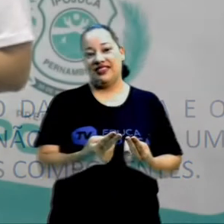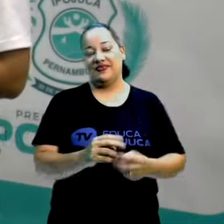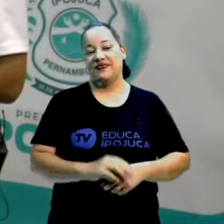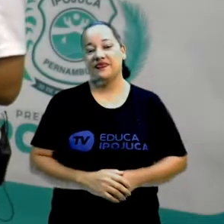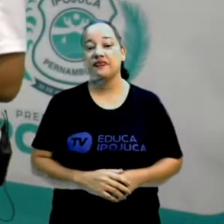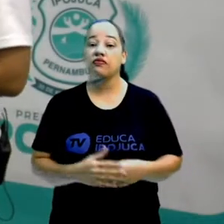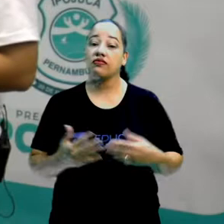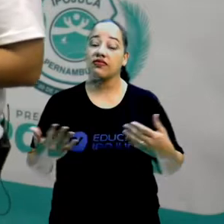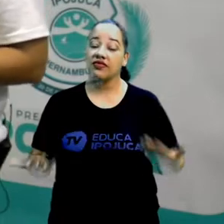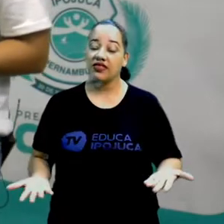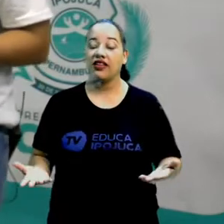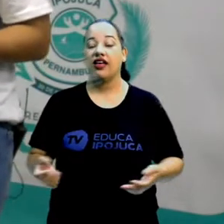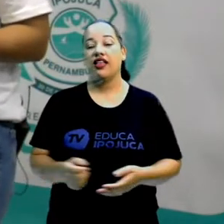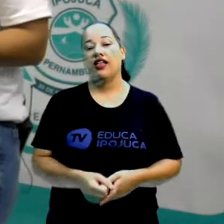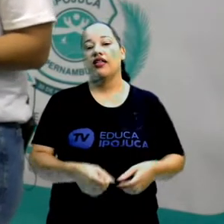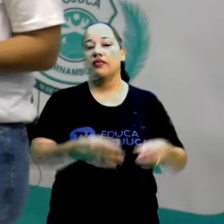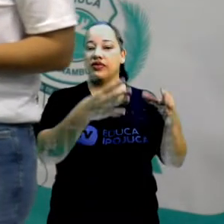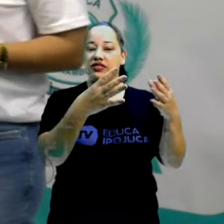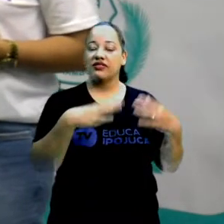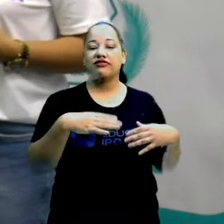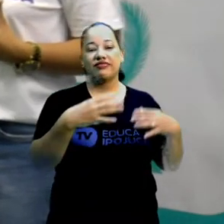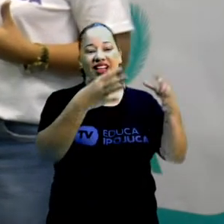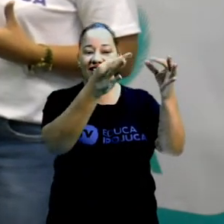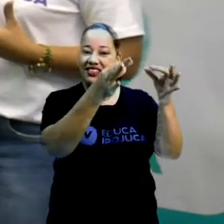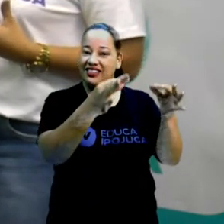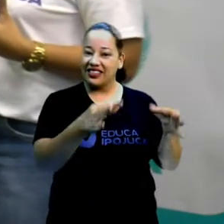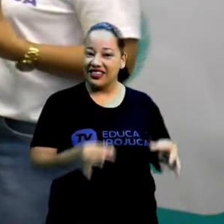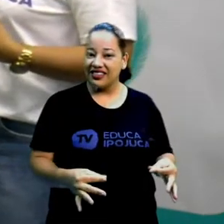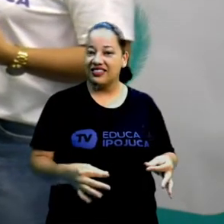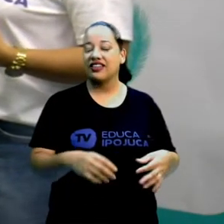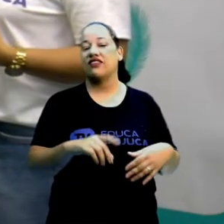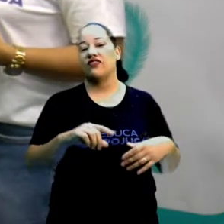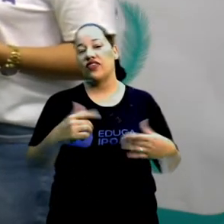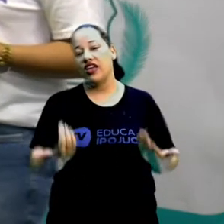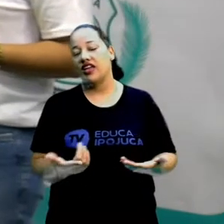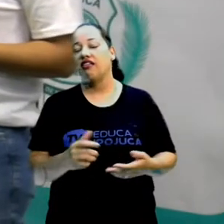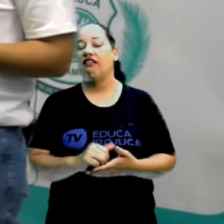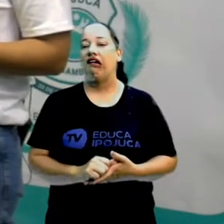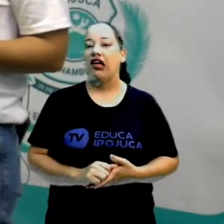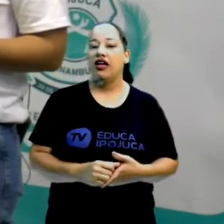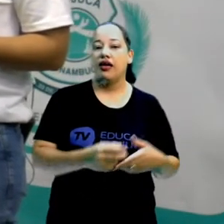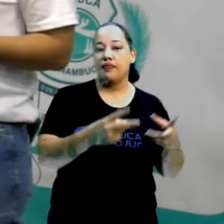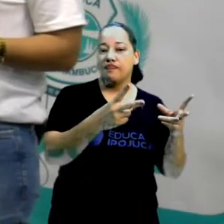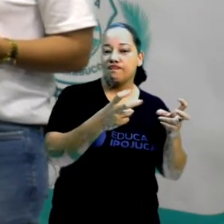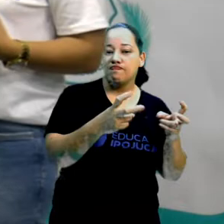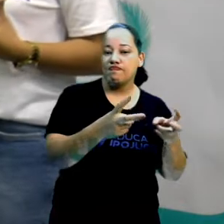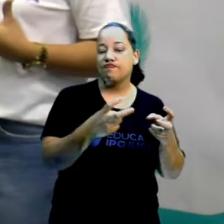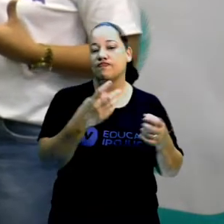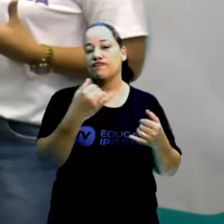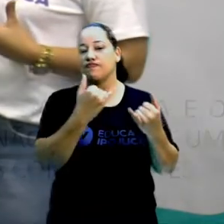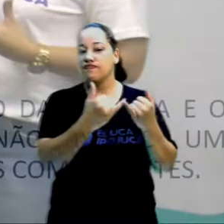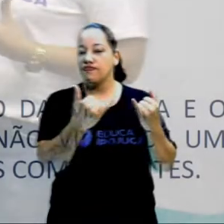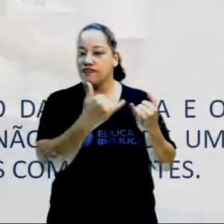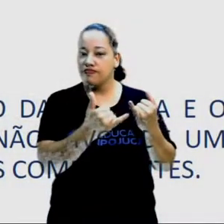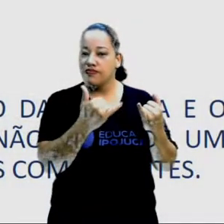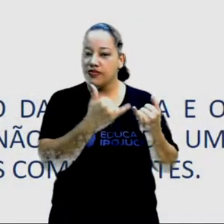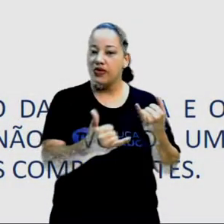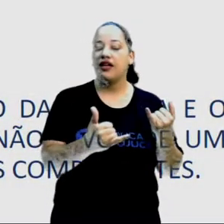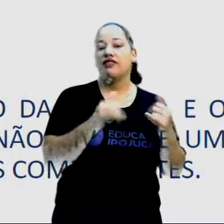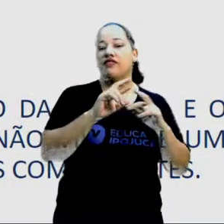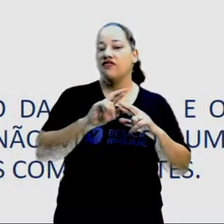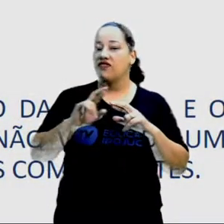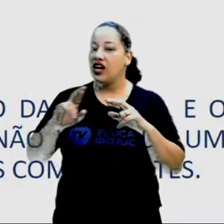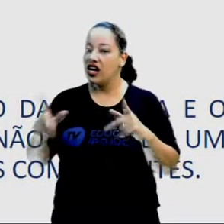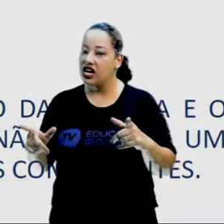professora? Descrever semelhanças e diferenças entre o ciclo da matéria e o fluxo de energia entre os